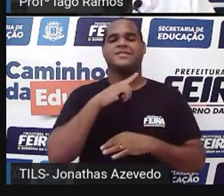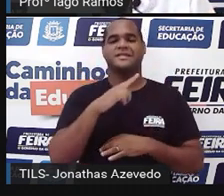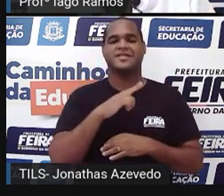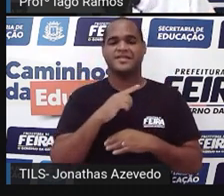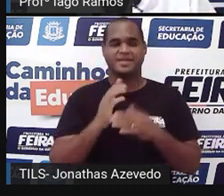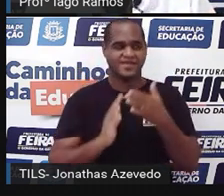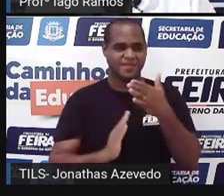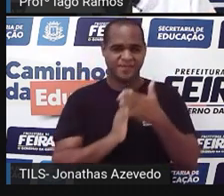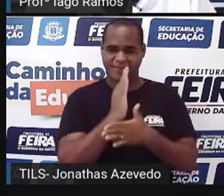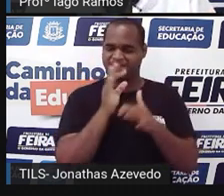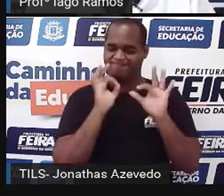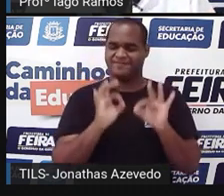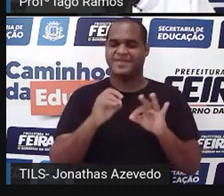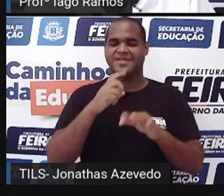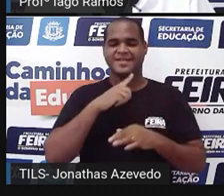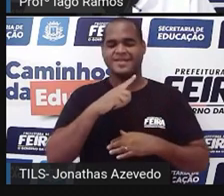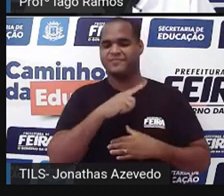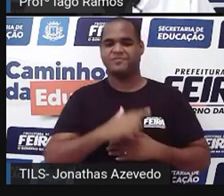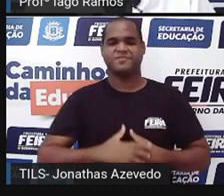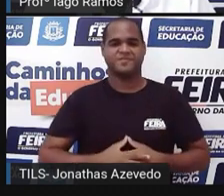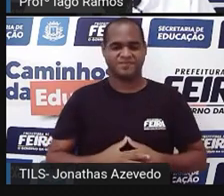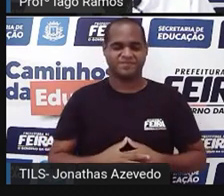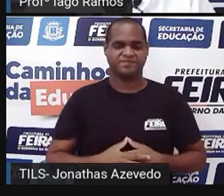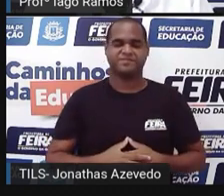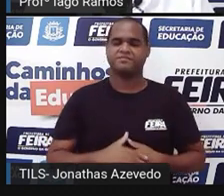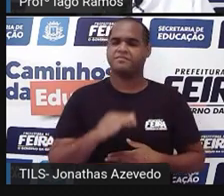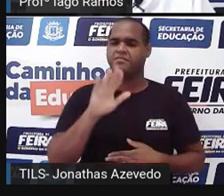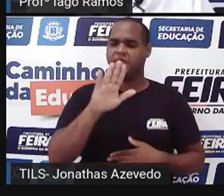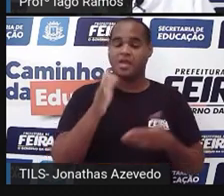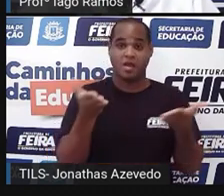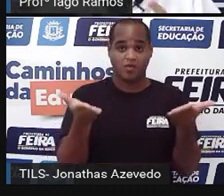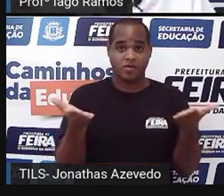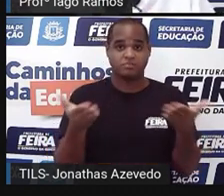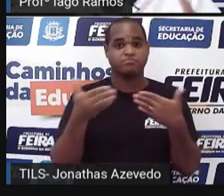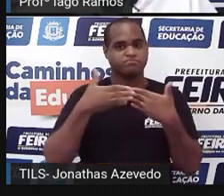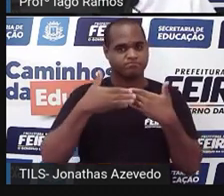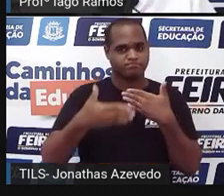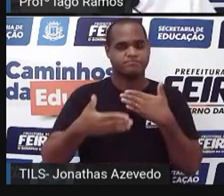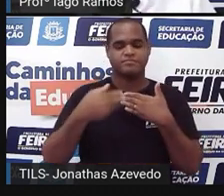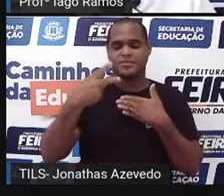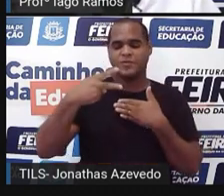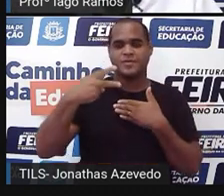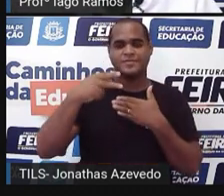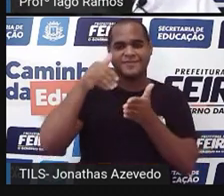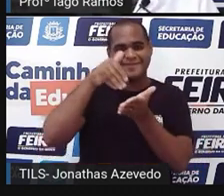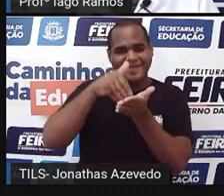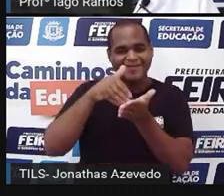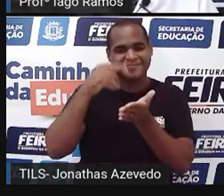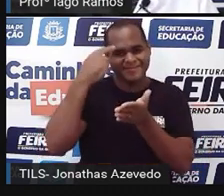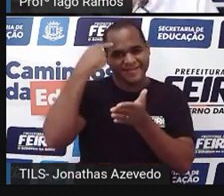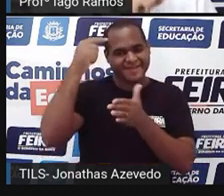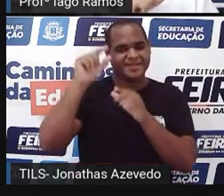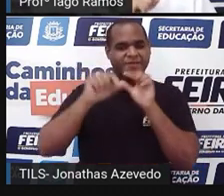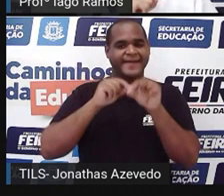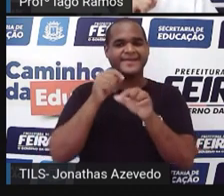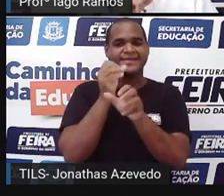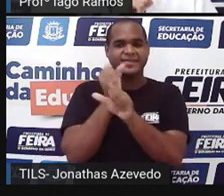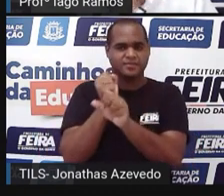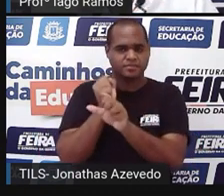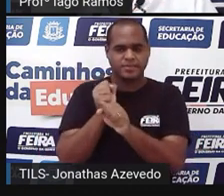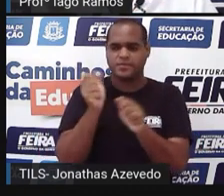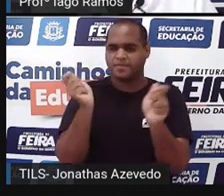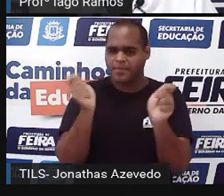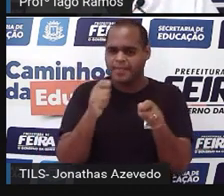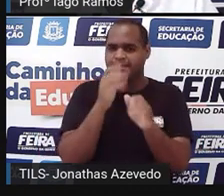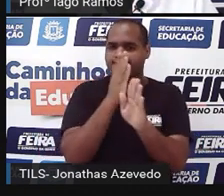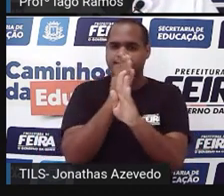e aprovação aí é certa Tá bom mas agora o segundo e último passo para dessa soma aí a